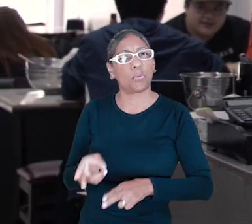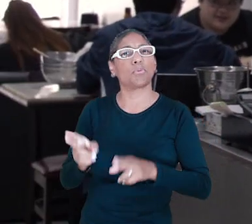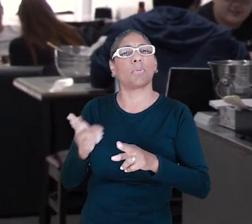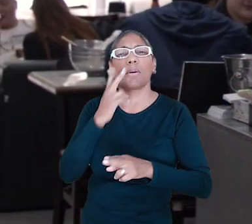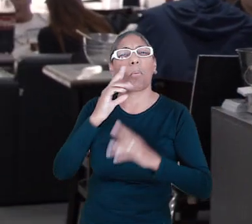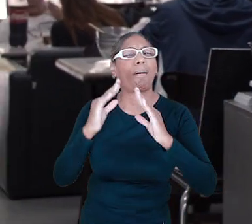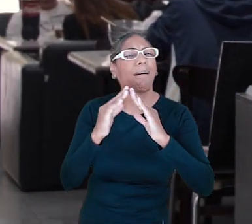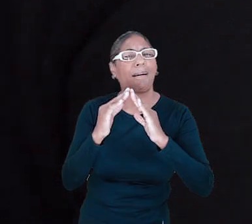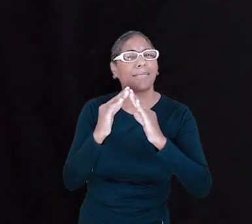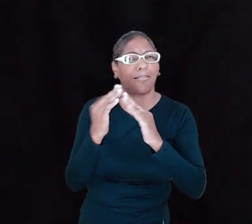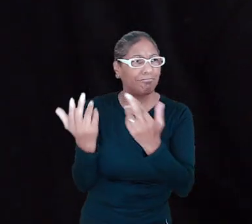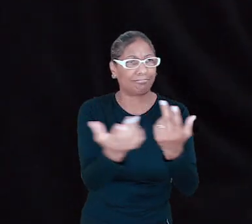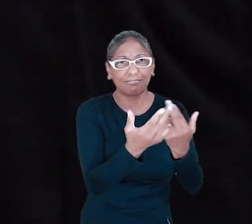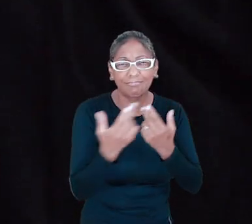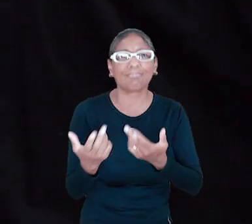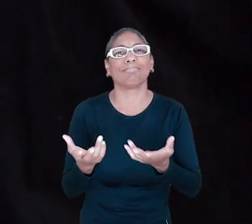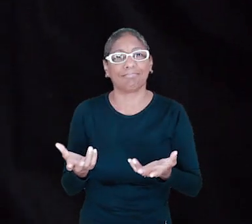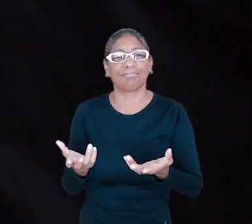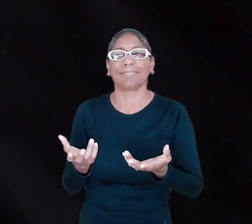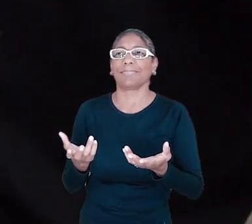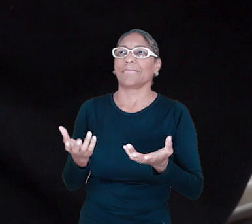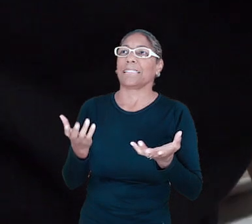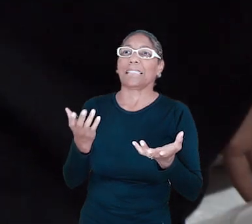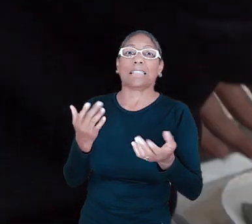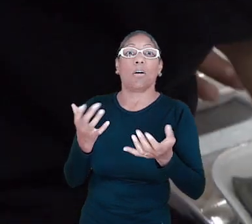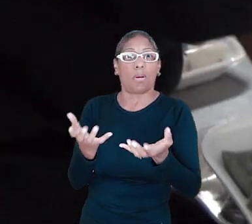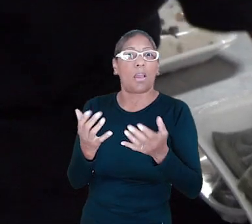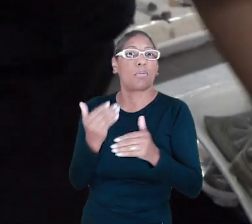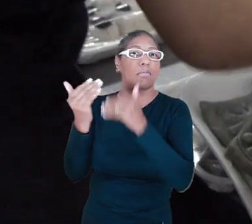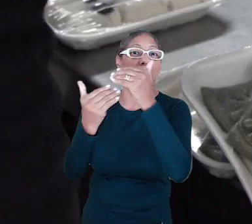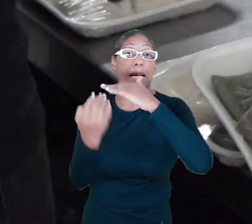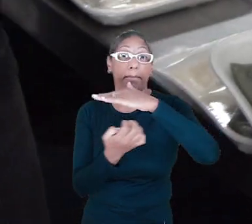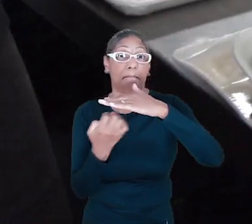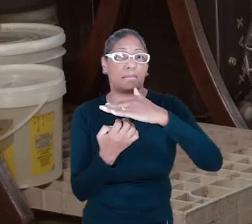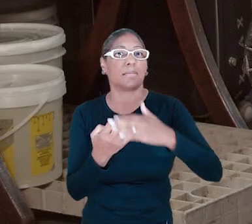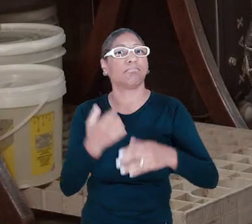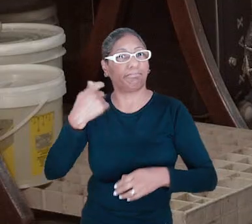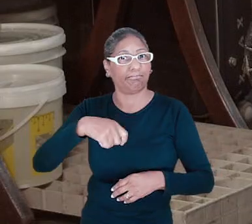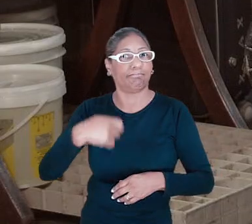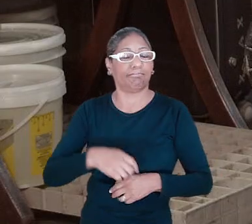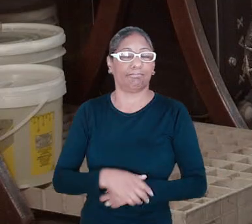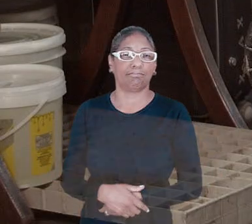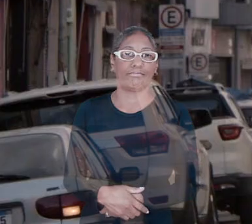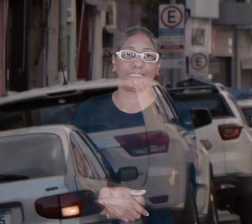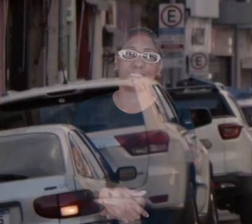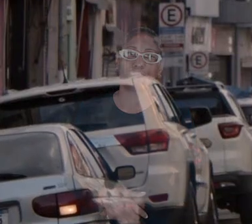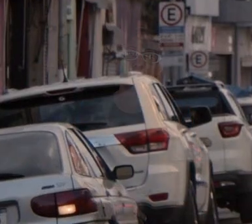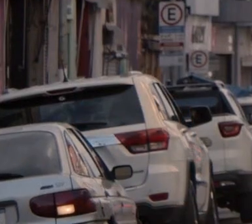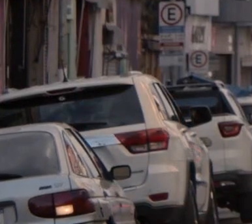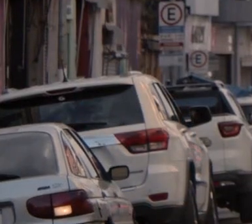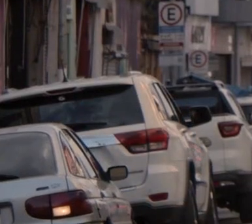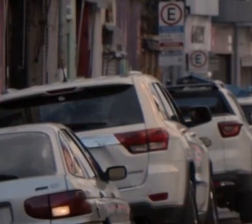da forma bem caseira, né? Mas o meu foco é mais crescendo dentro da fábrica. Até o momento da finalização